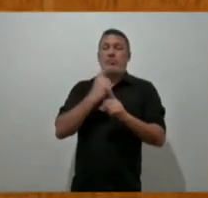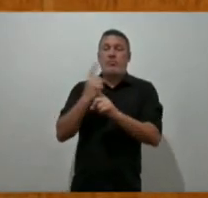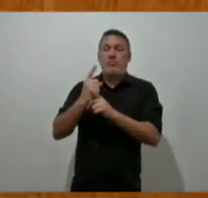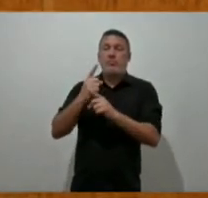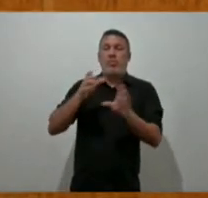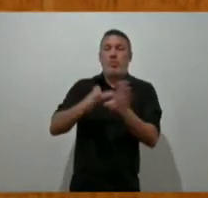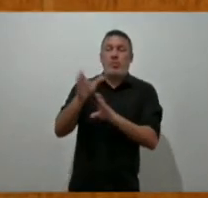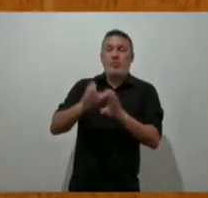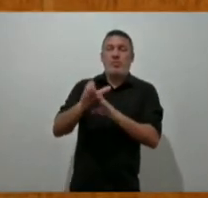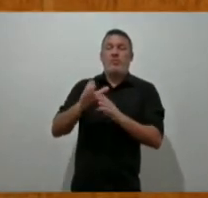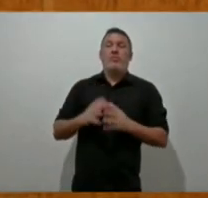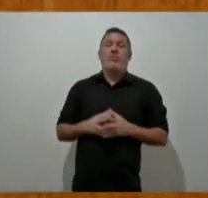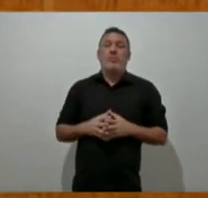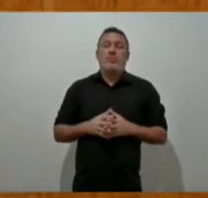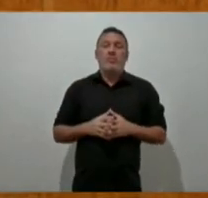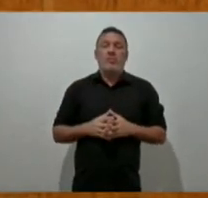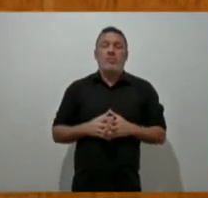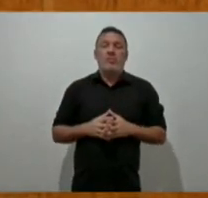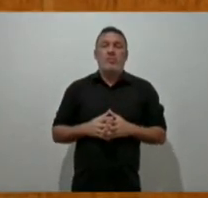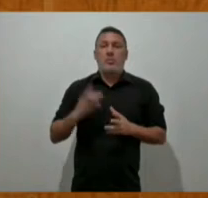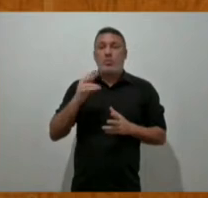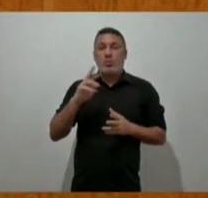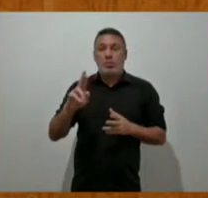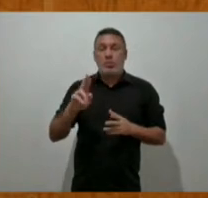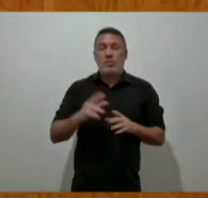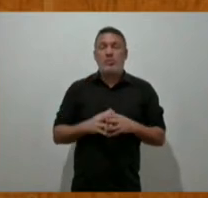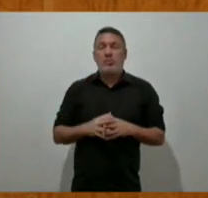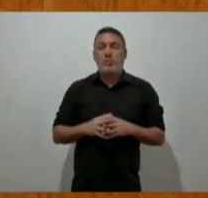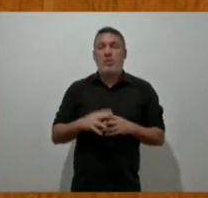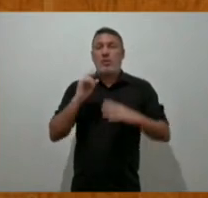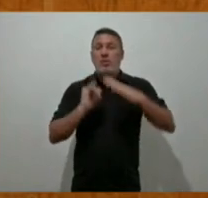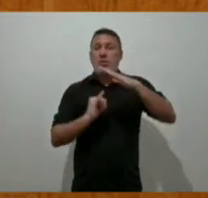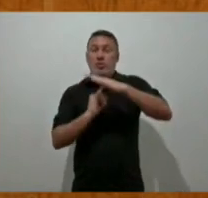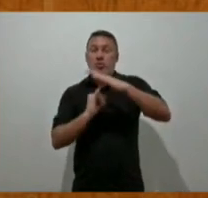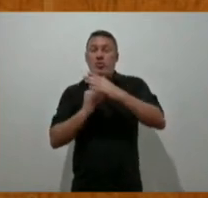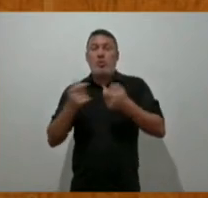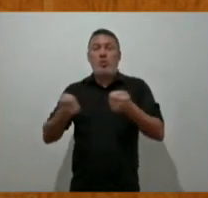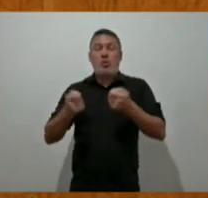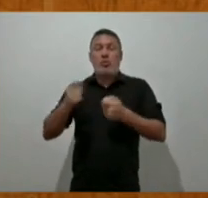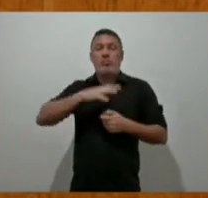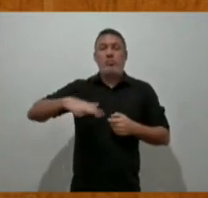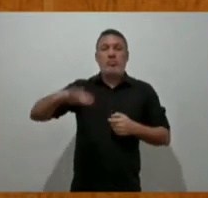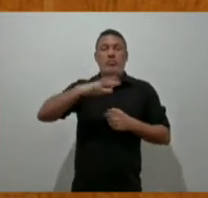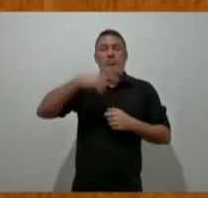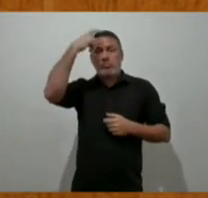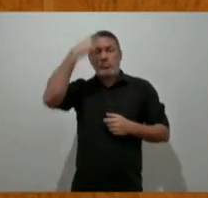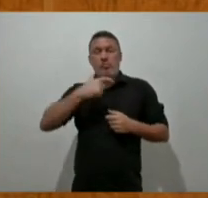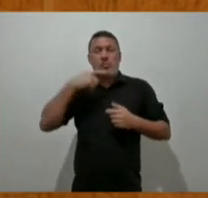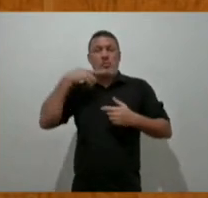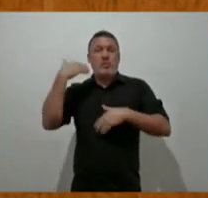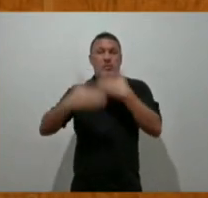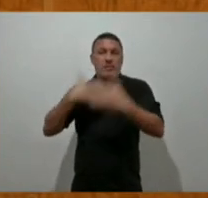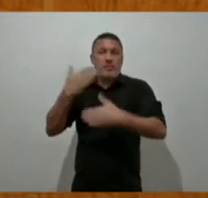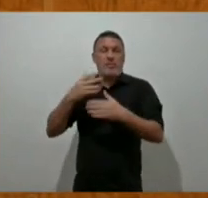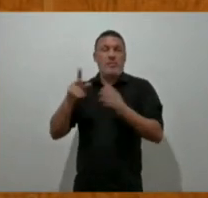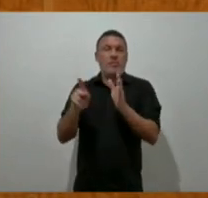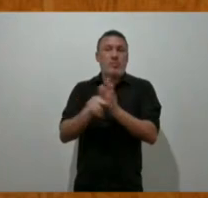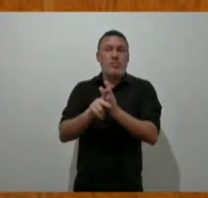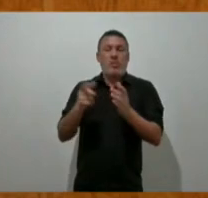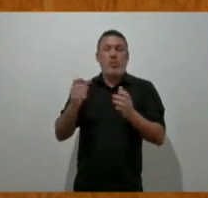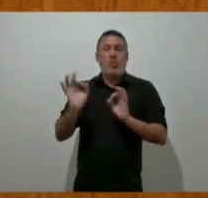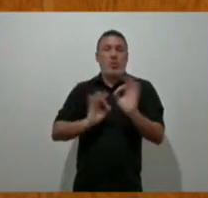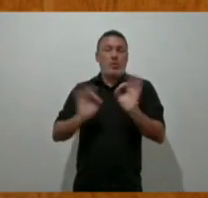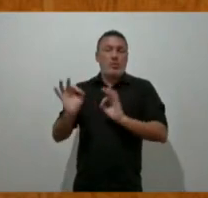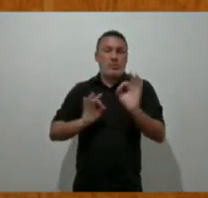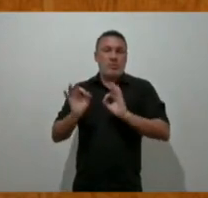Betume, Ígido, Instituto de Governança, Integridade e Desenvolvimento Organizacional.